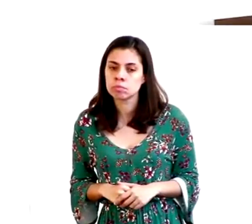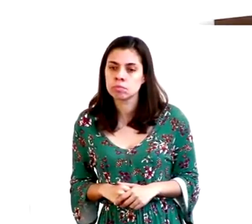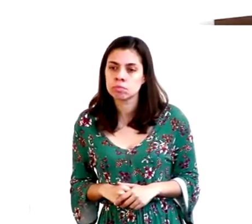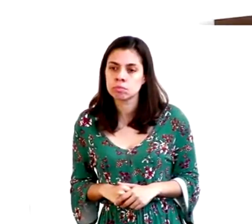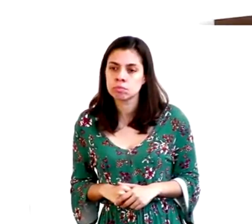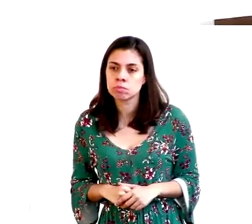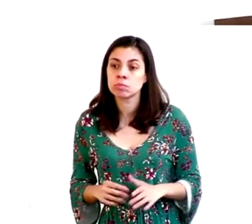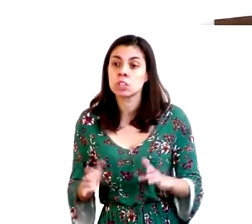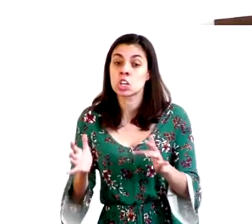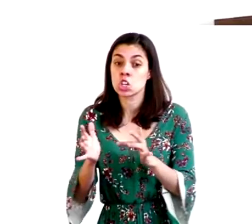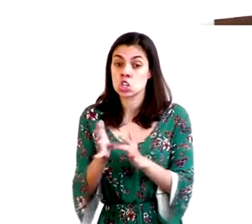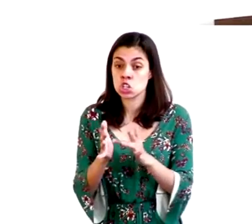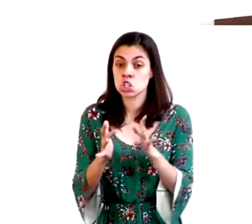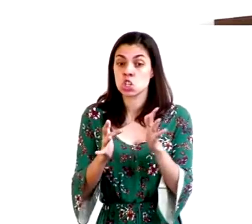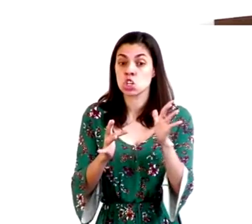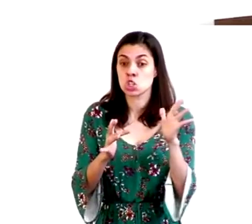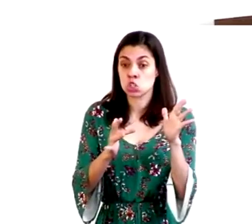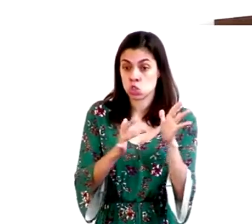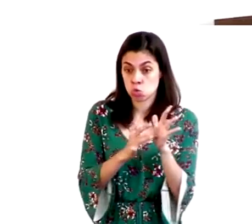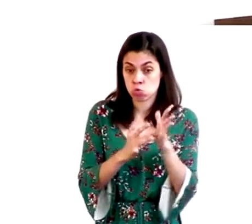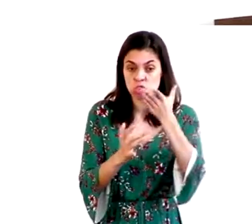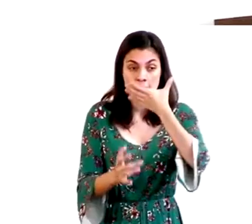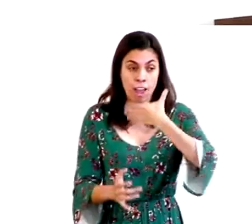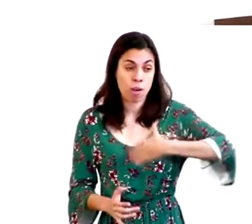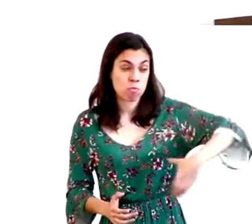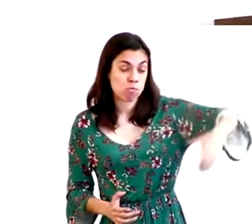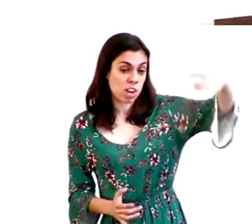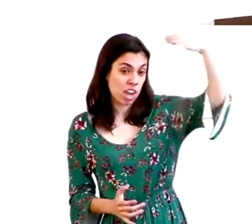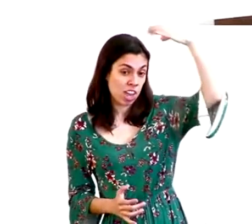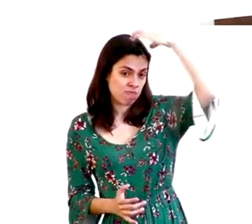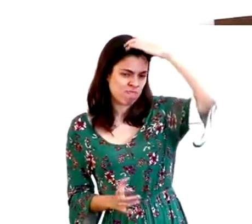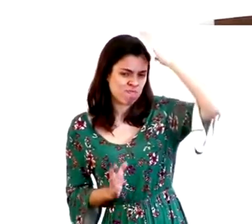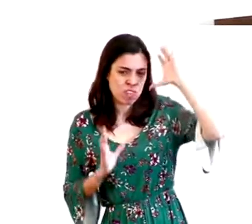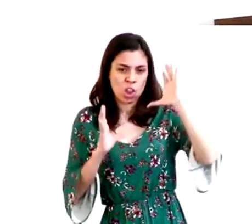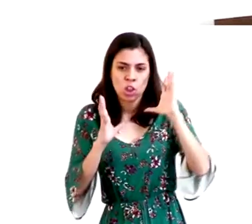a autoridade real do reino de Deus